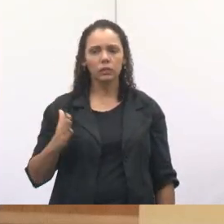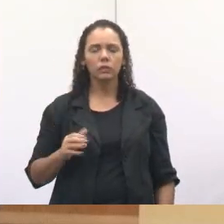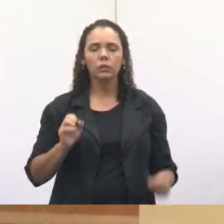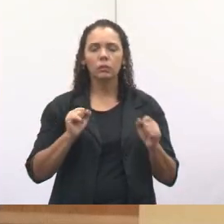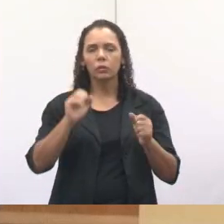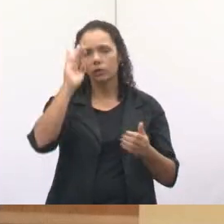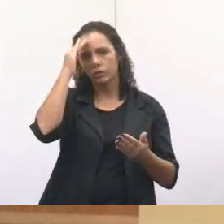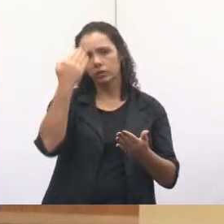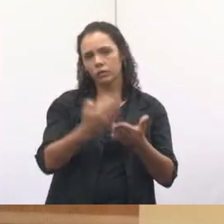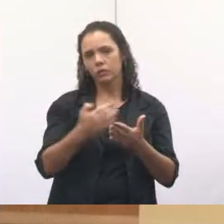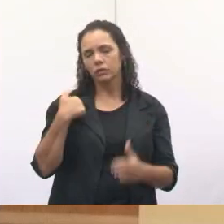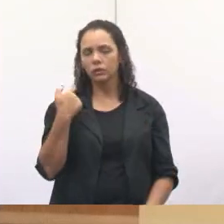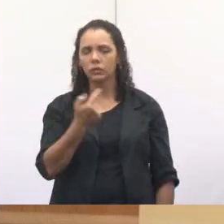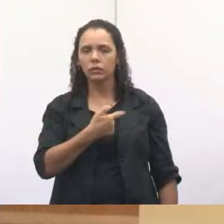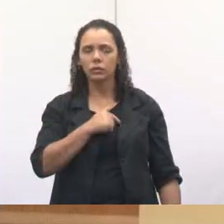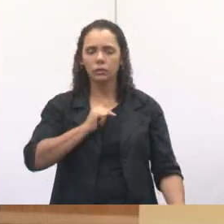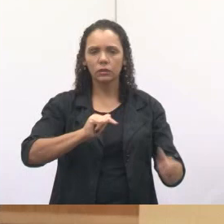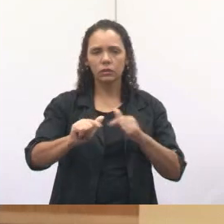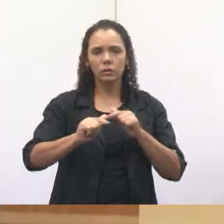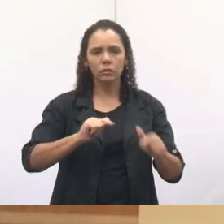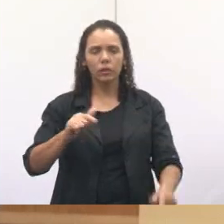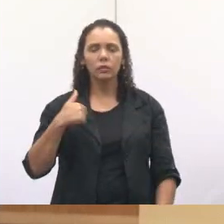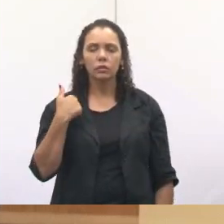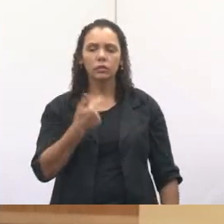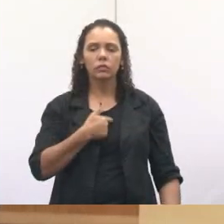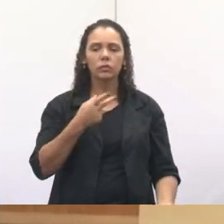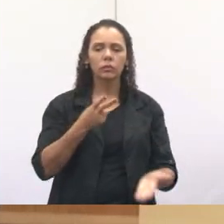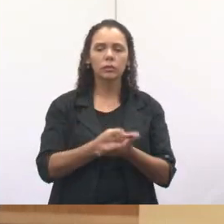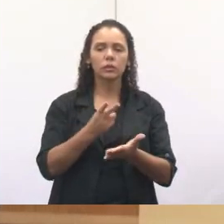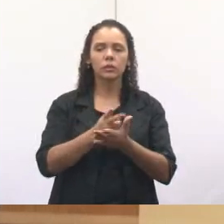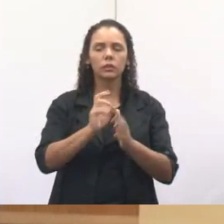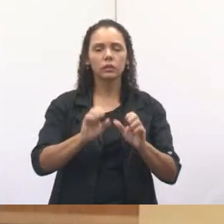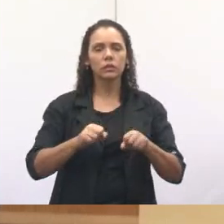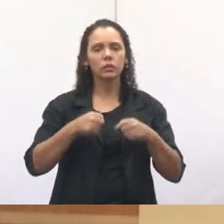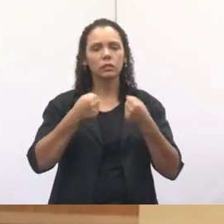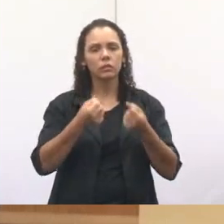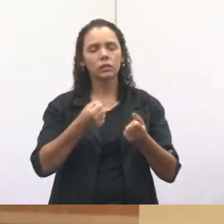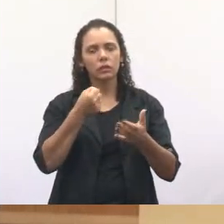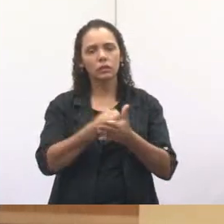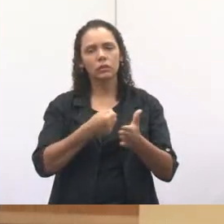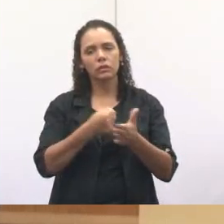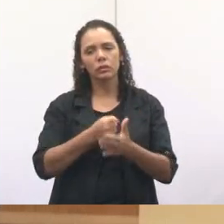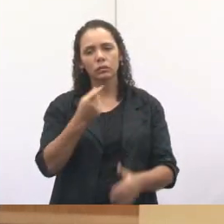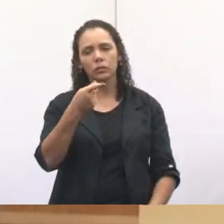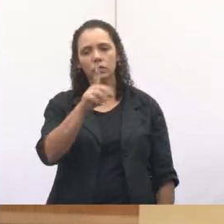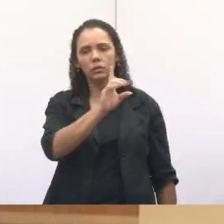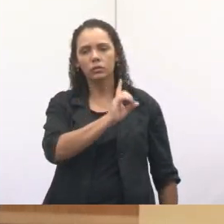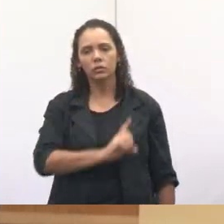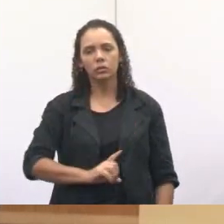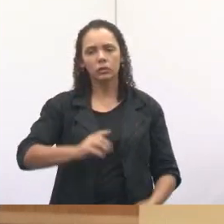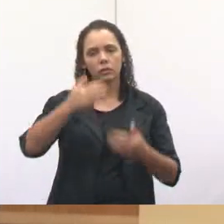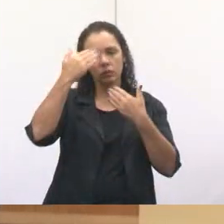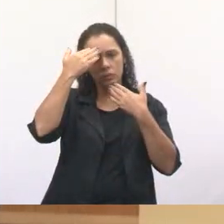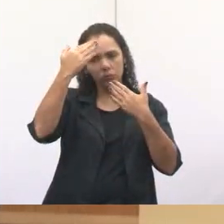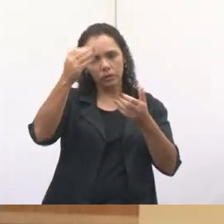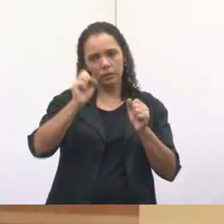contando com o nosso mandato e nós vamos seguir aqui defendendo e lutando pelo seu direito. Muito obrigado.